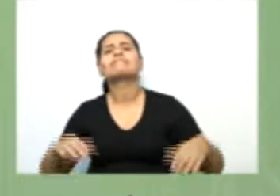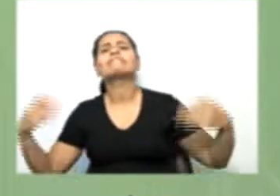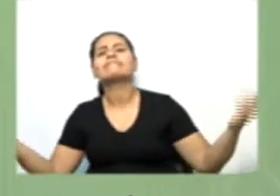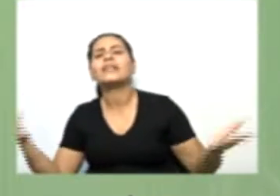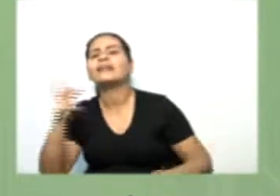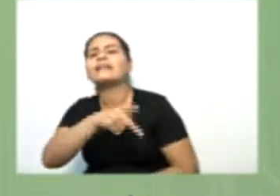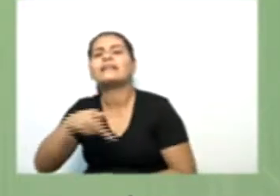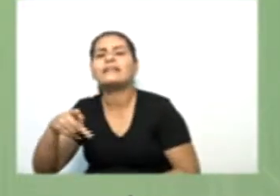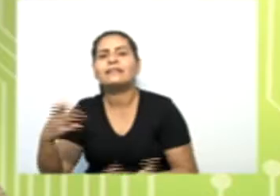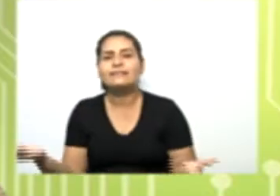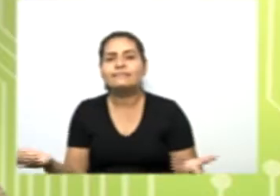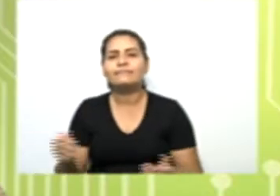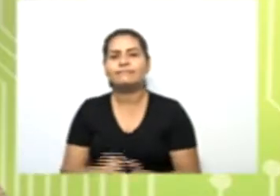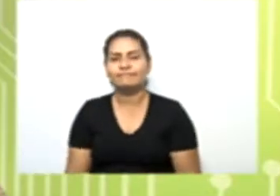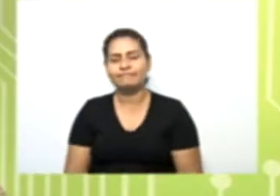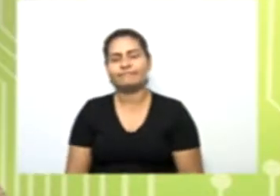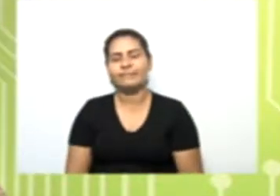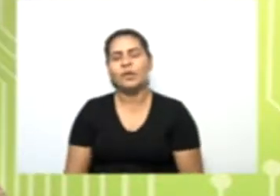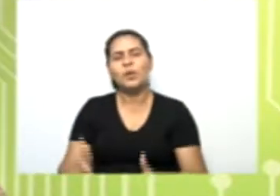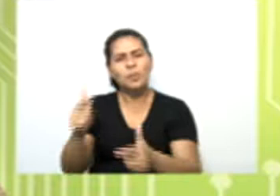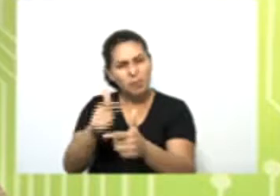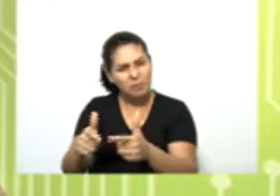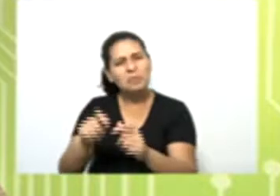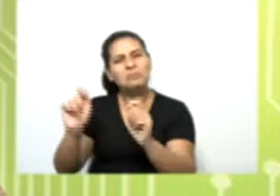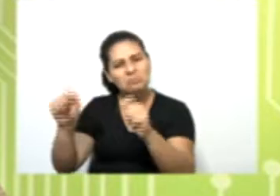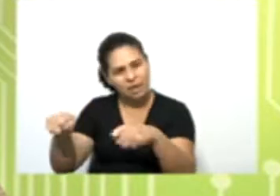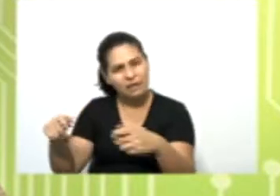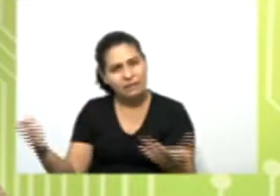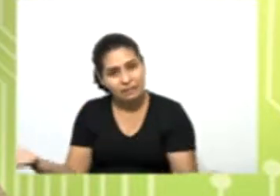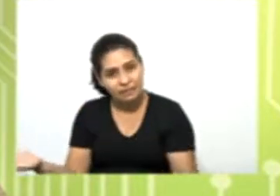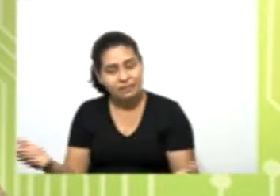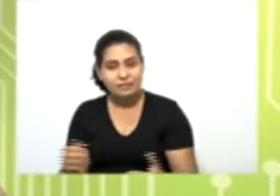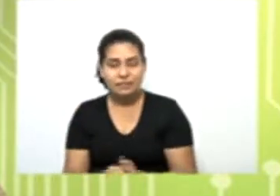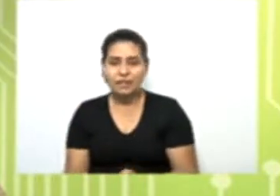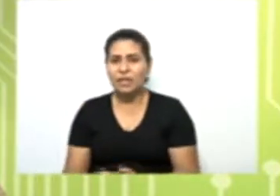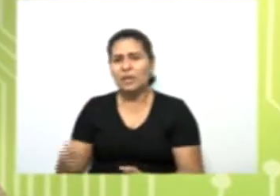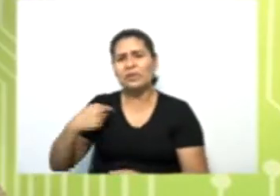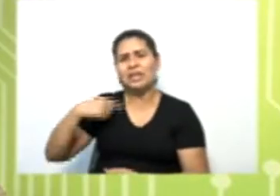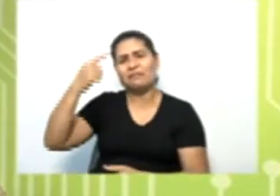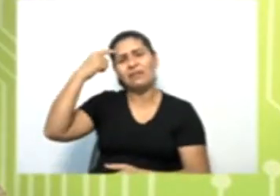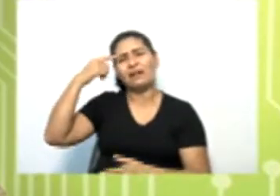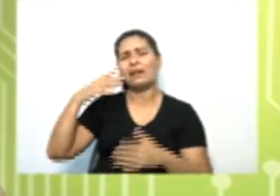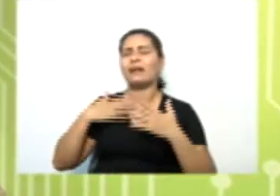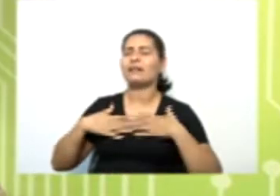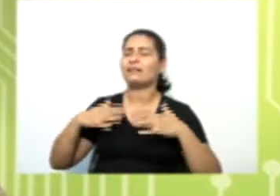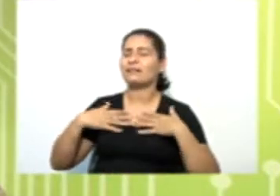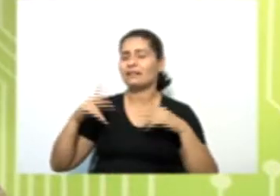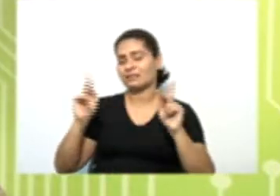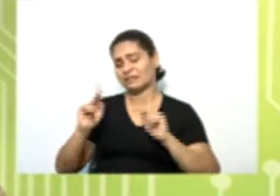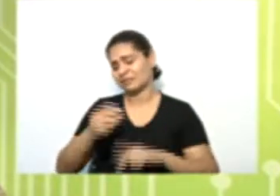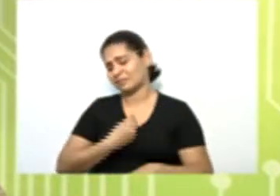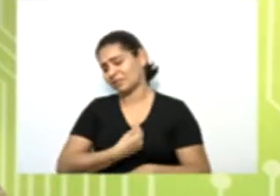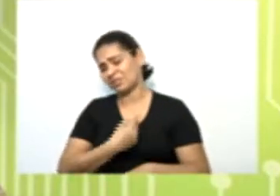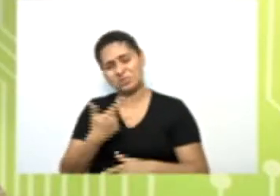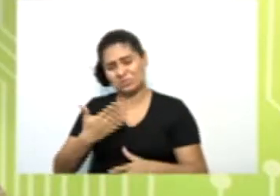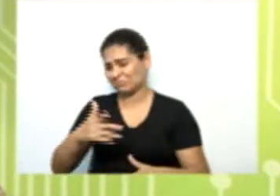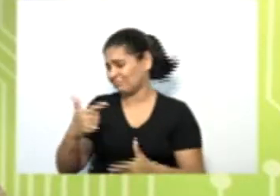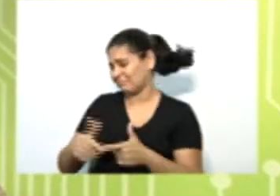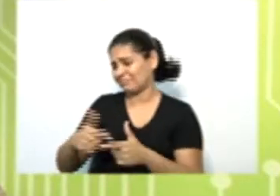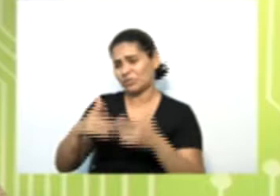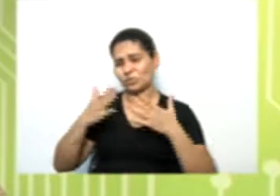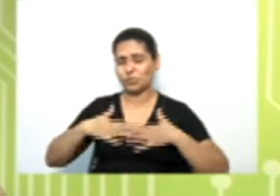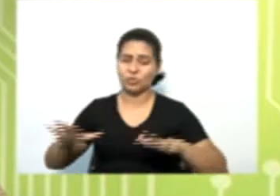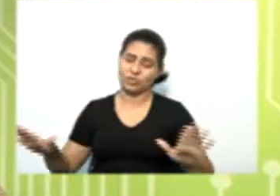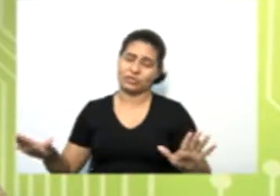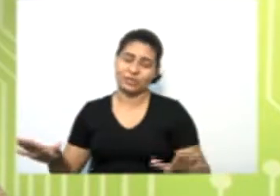professor? O conflito, ele é necessário? Eu queria ter uma vida mais calma, mais tranquila. Eu não gosto de conflito não, professor.